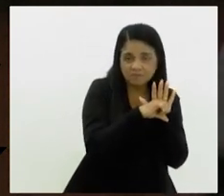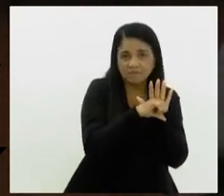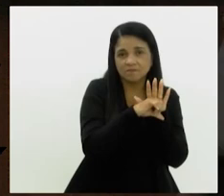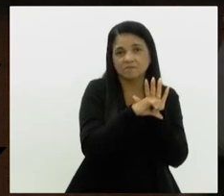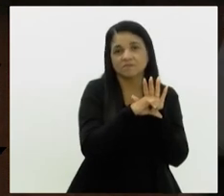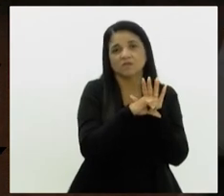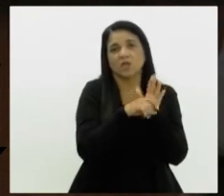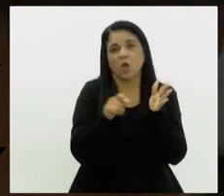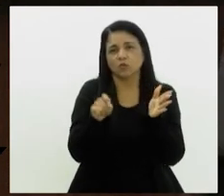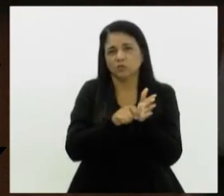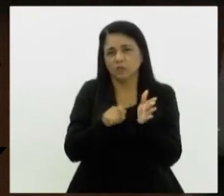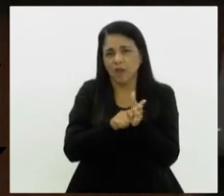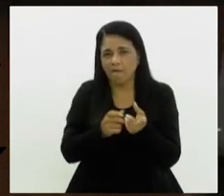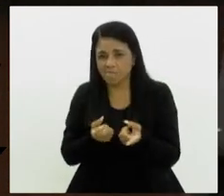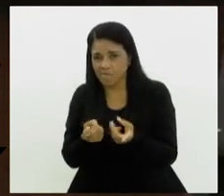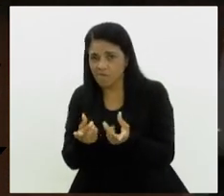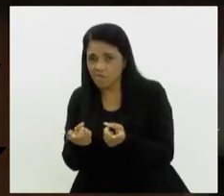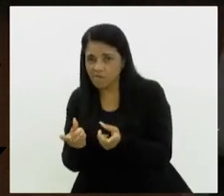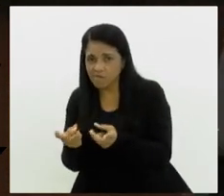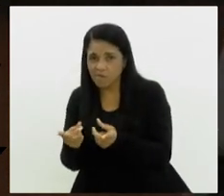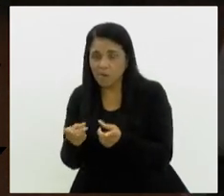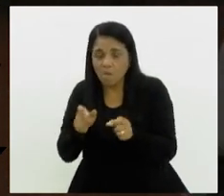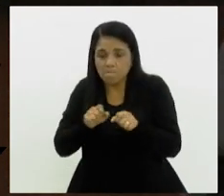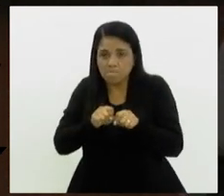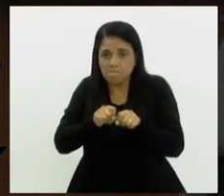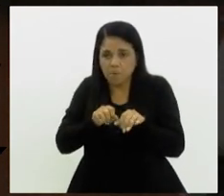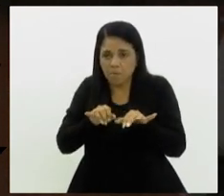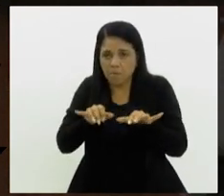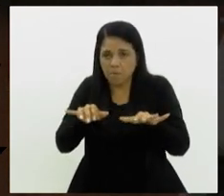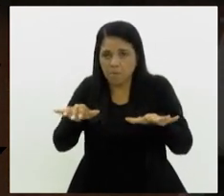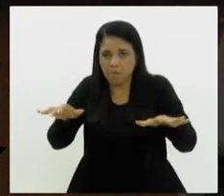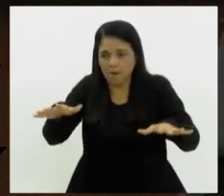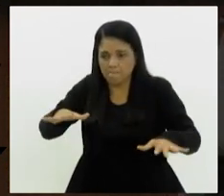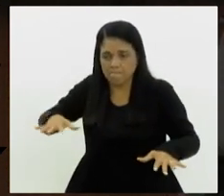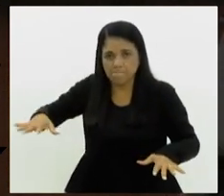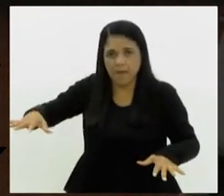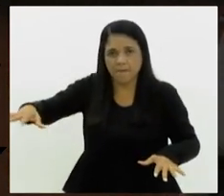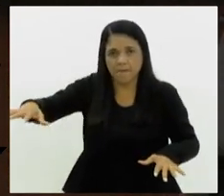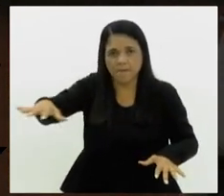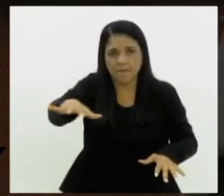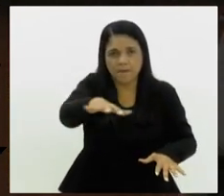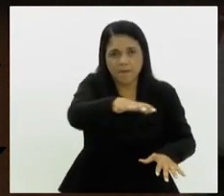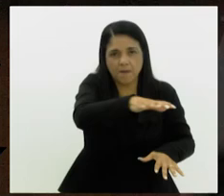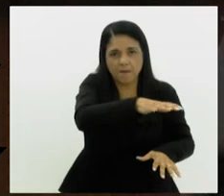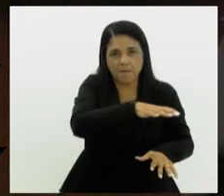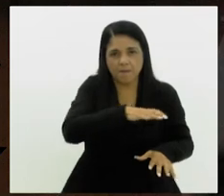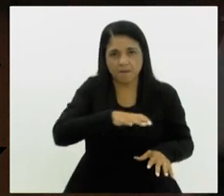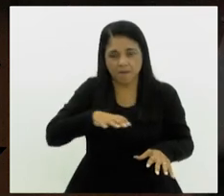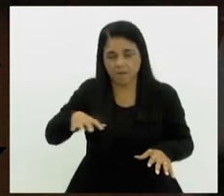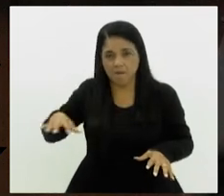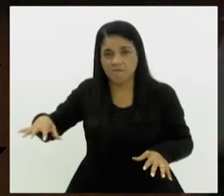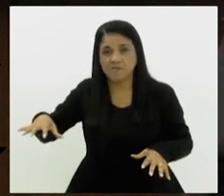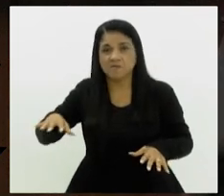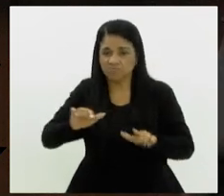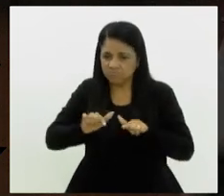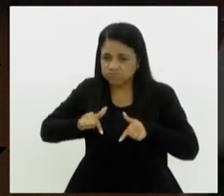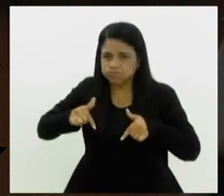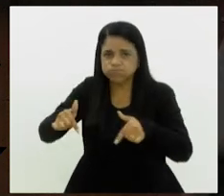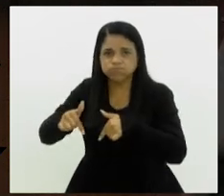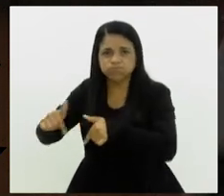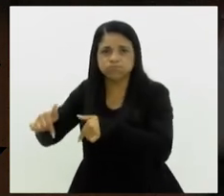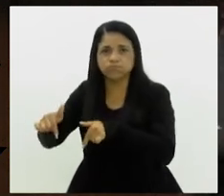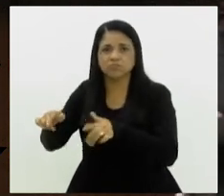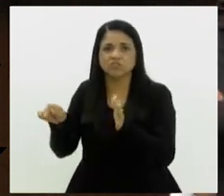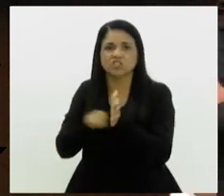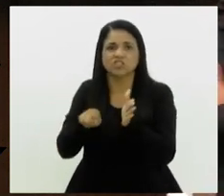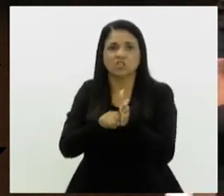ao tráfico de drogas expandiram a sua territorialidade, expandiram a sua atuação.